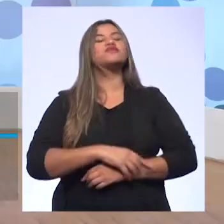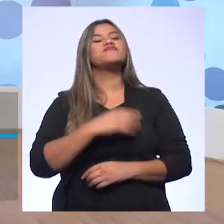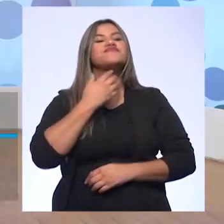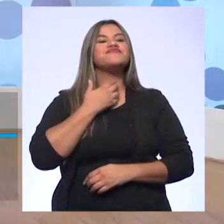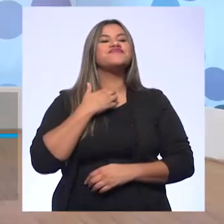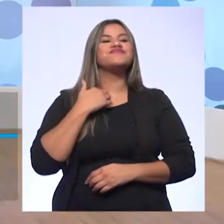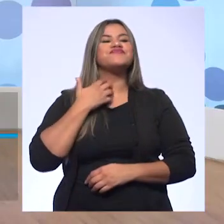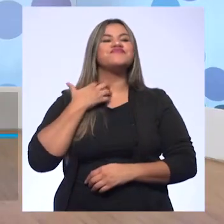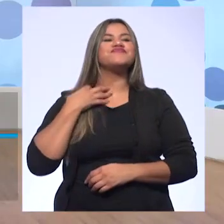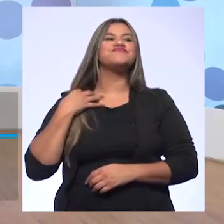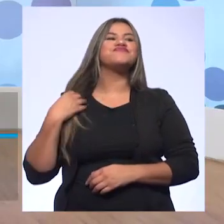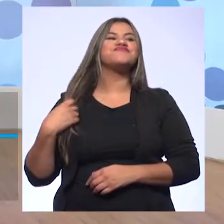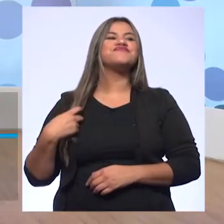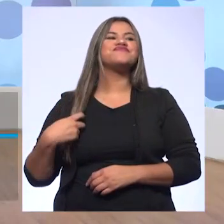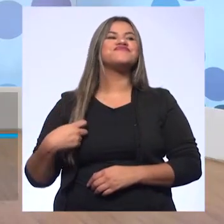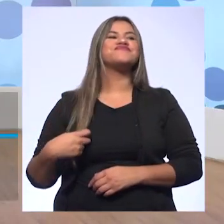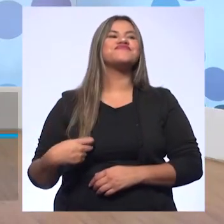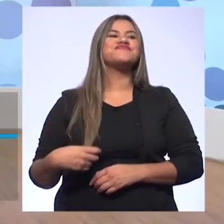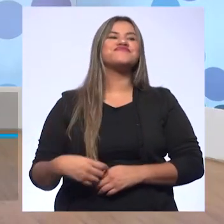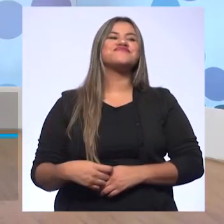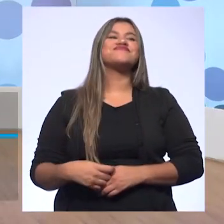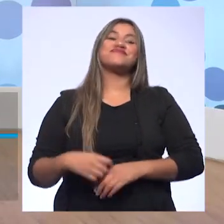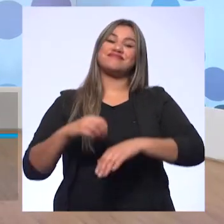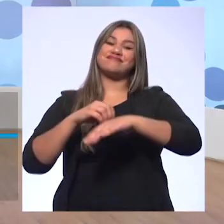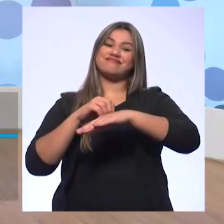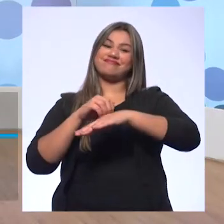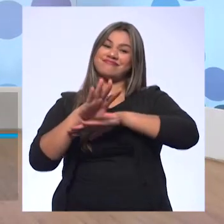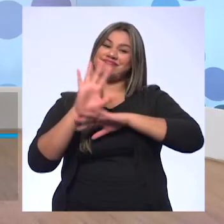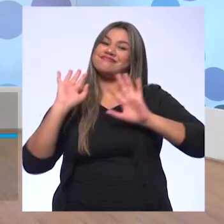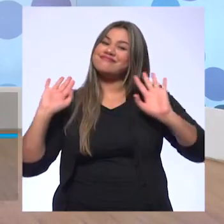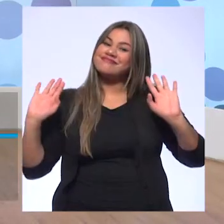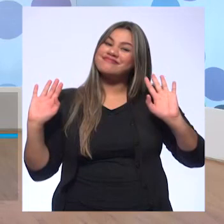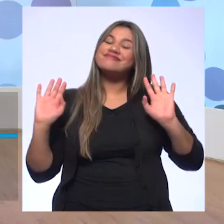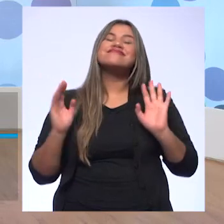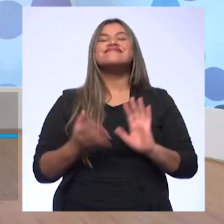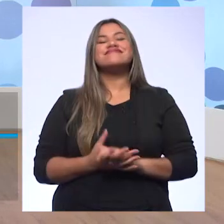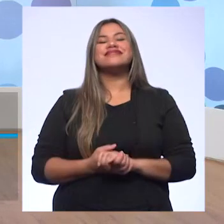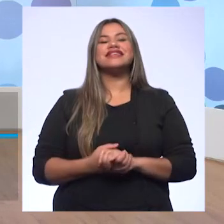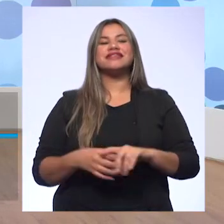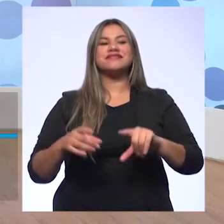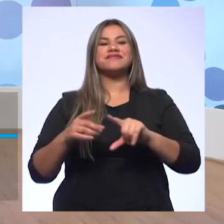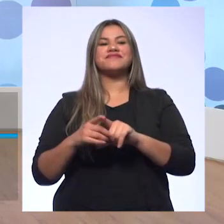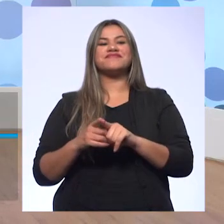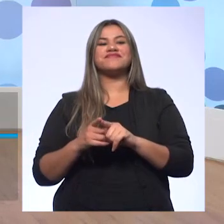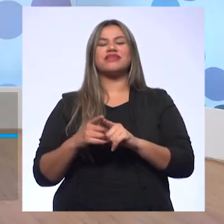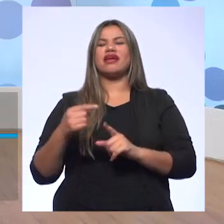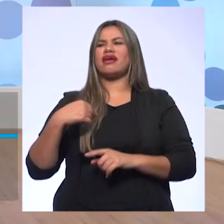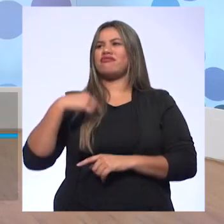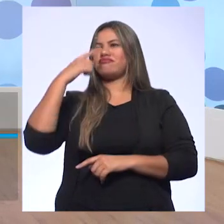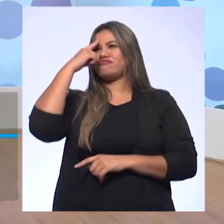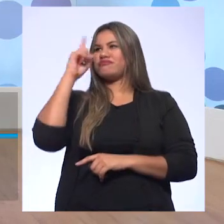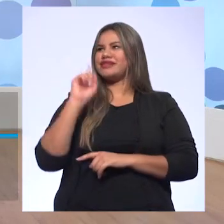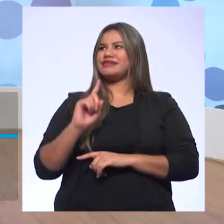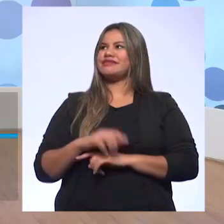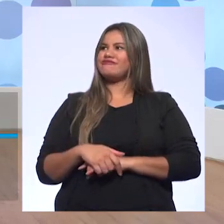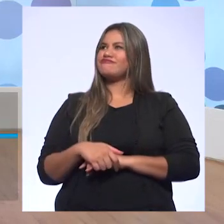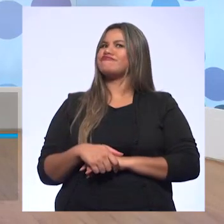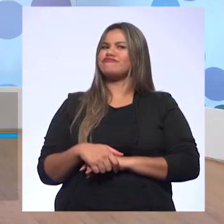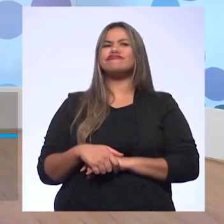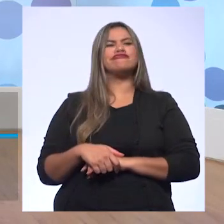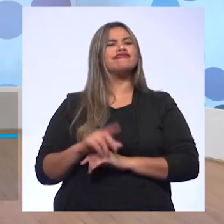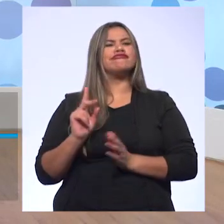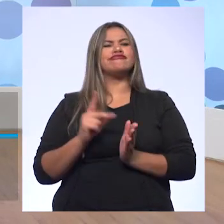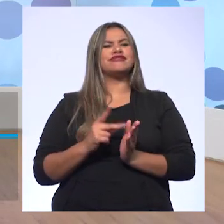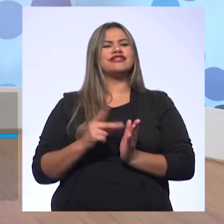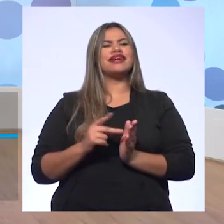verdade, tem a ver com forca também. Por isso que eu escolhi essa. Fica a Ela tem a ver dica, com forca e tem a ver com musculatura. Nem Mas eu qual tinha é? pensado nisso. E eu coloquei umas